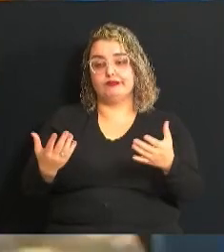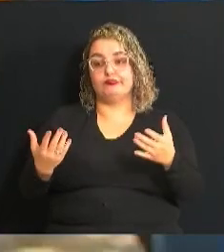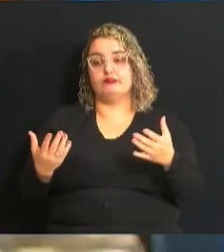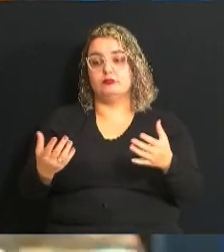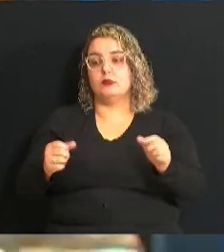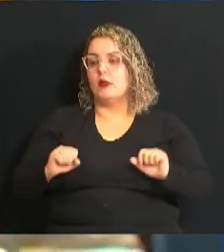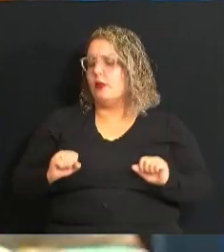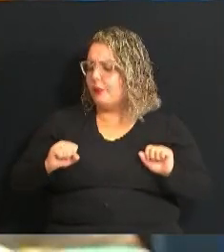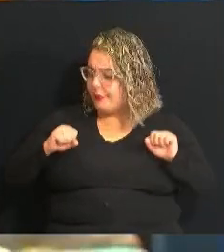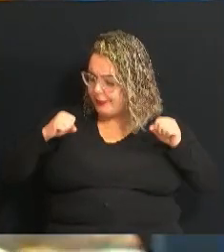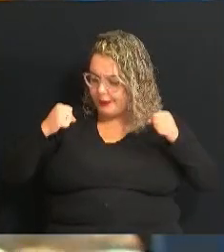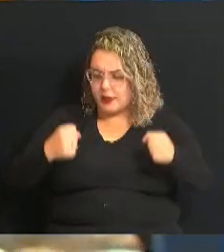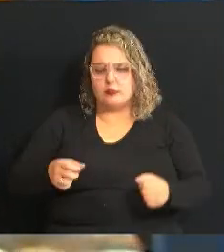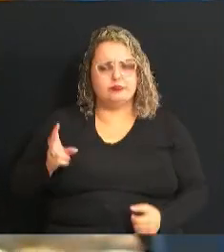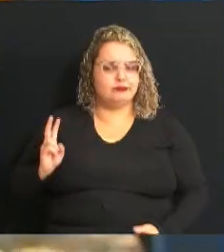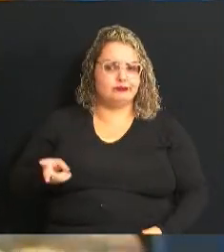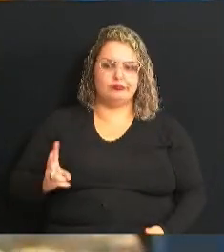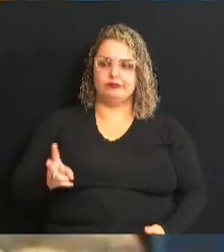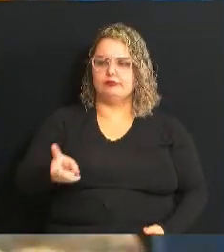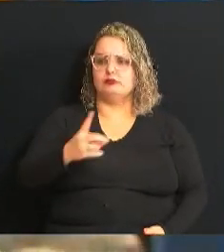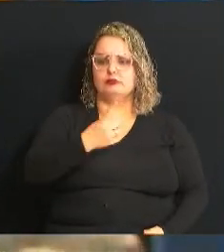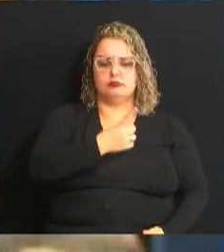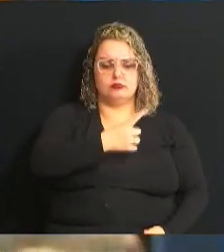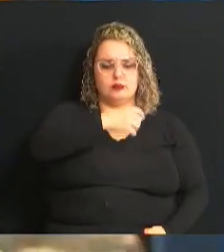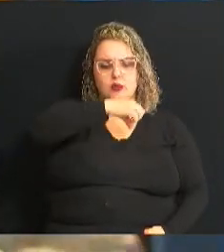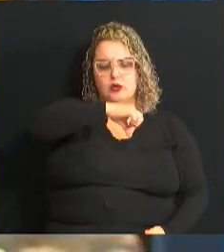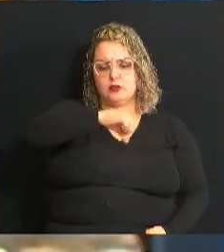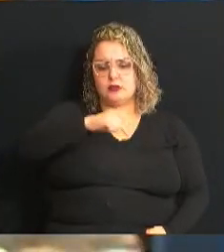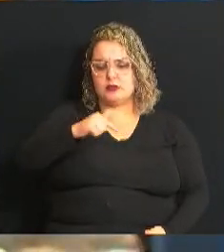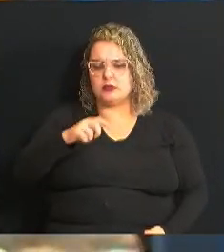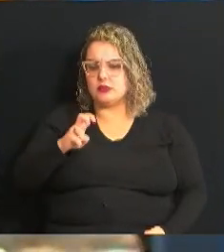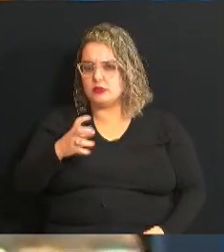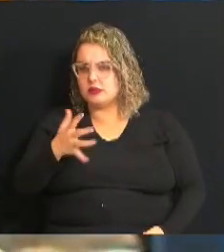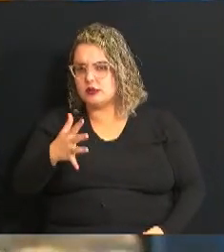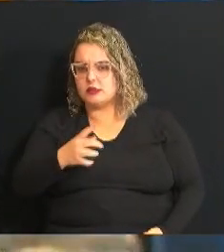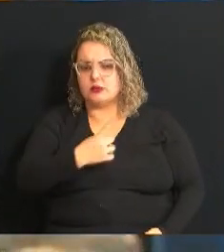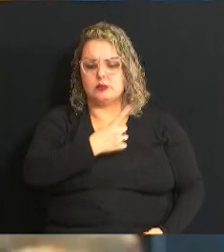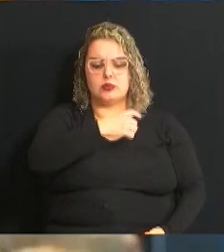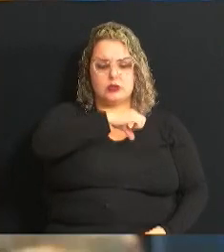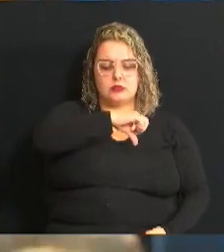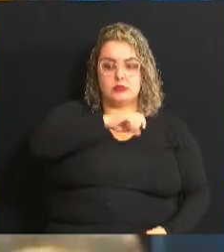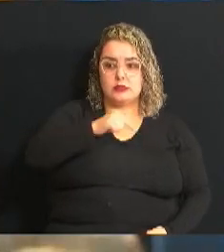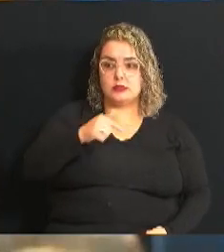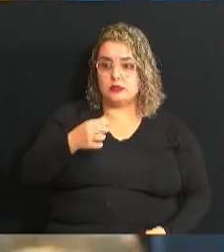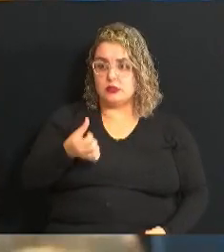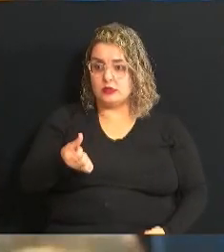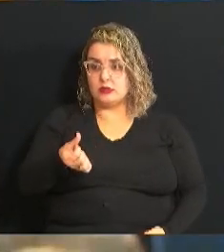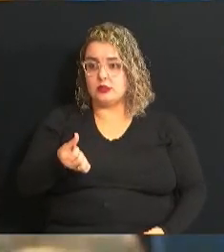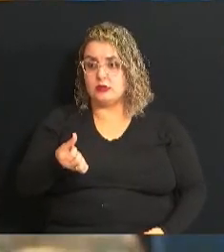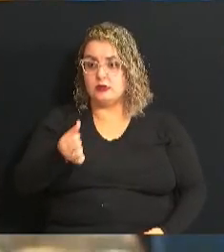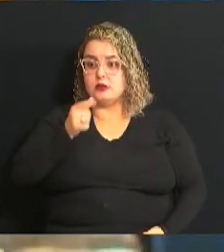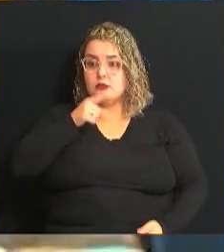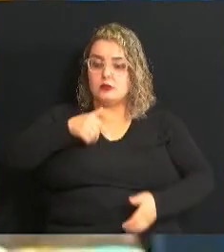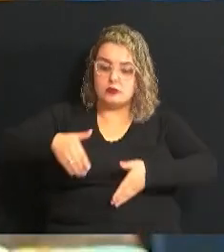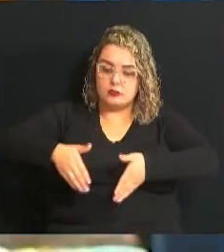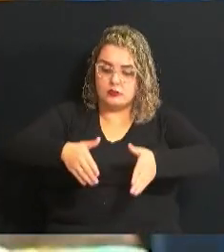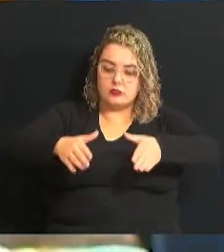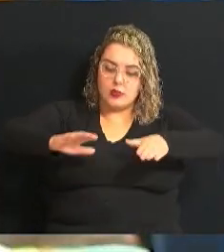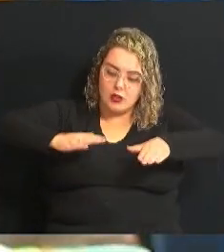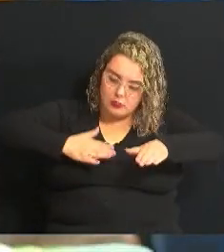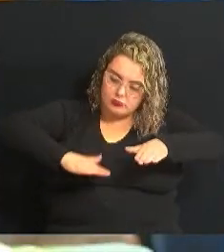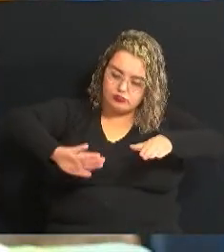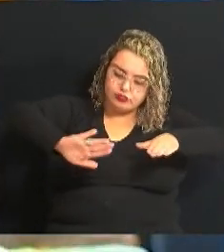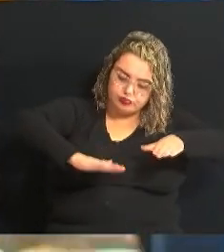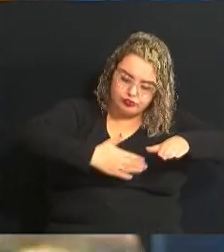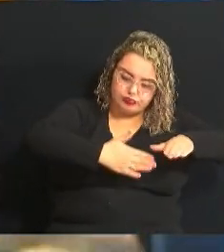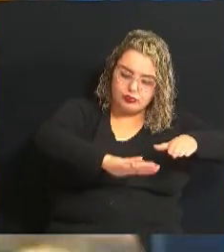luta desde 75, 76, que vem lutando para canalizar. Depois que canalizou,